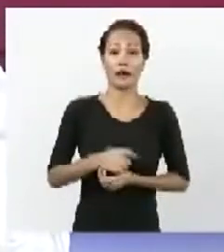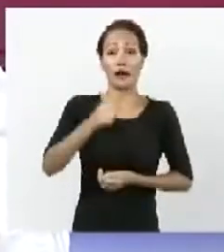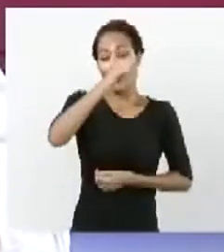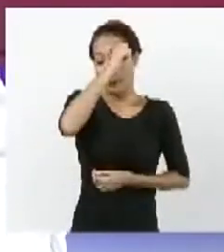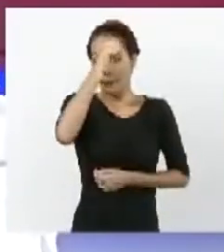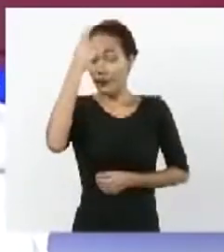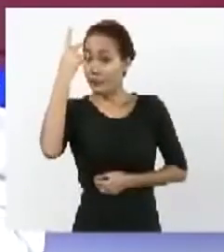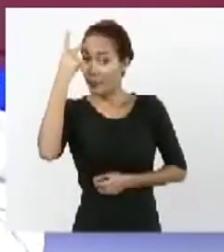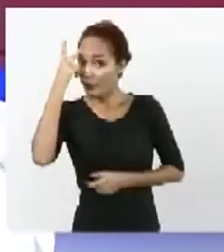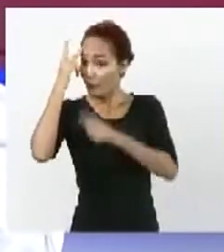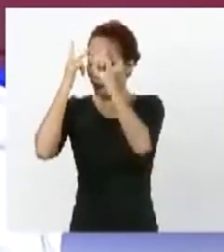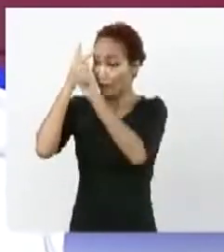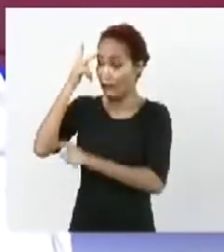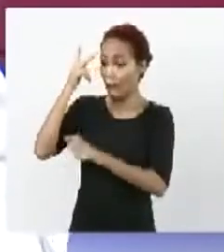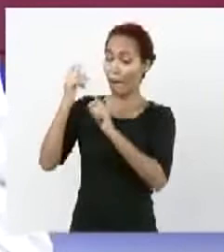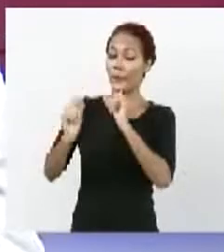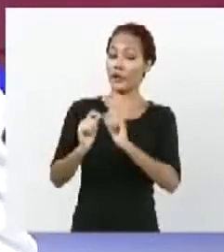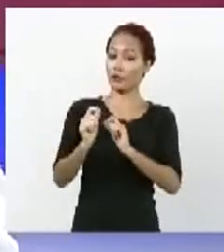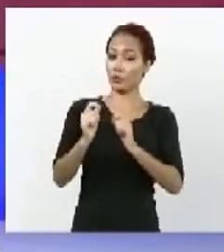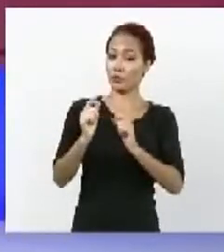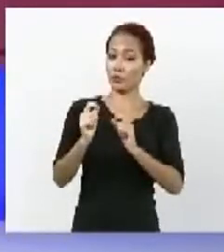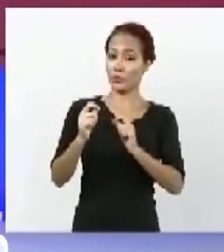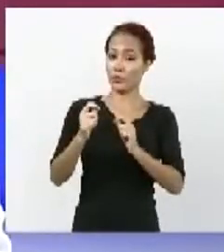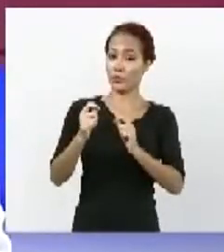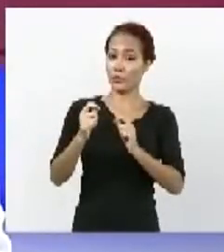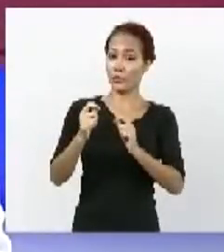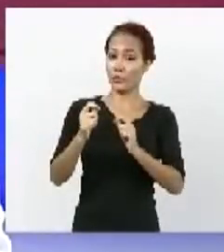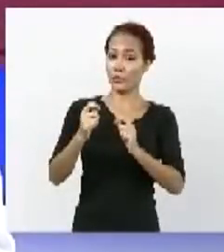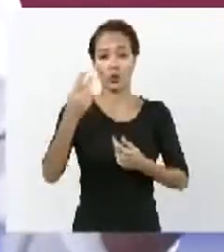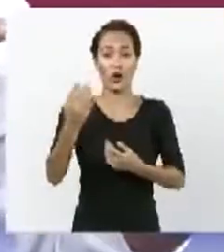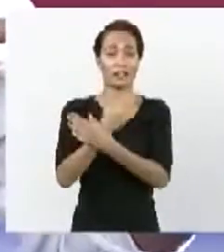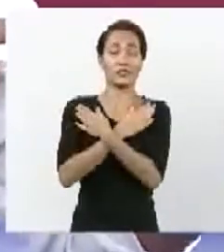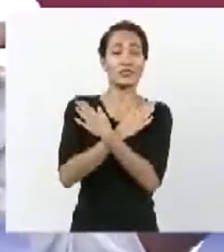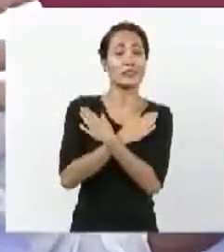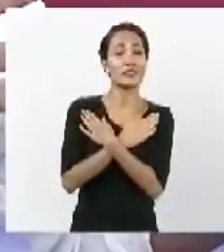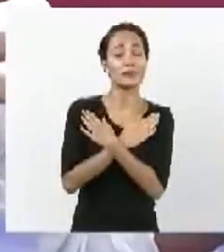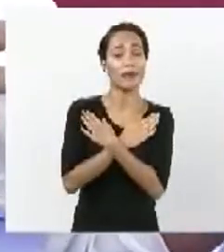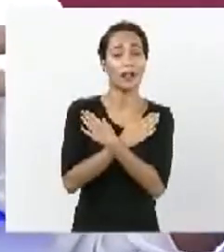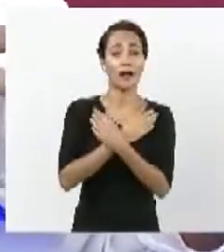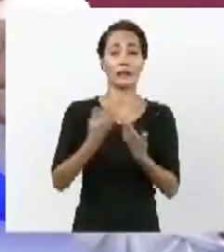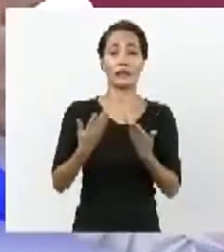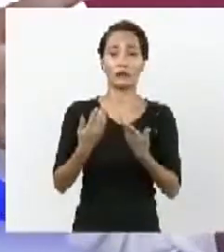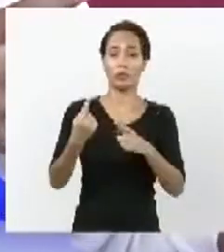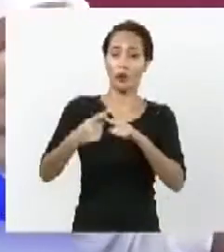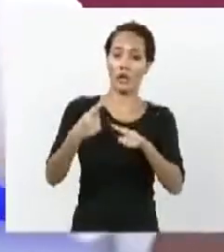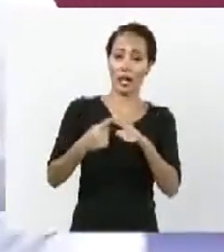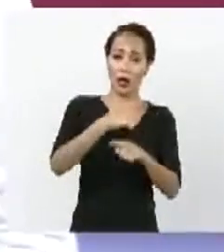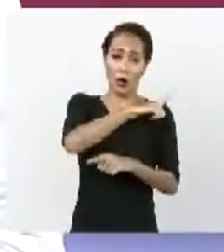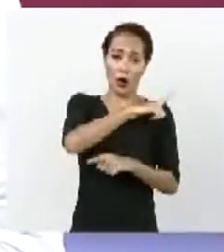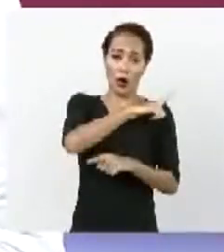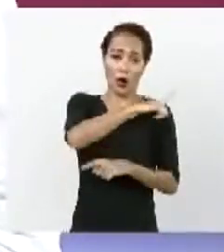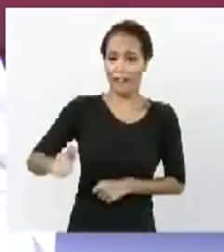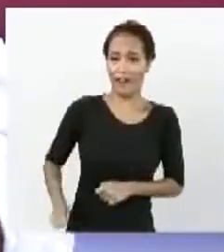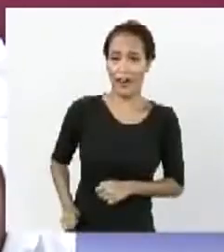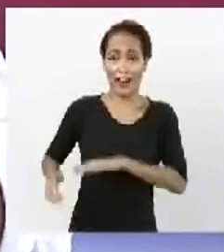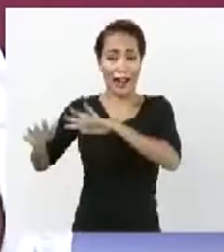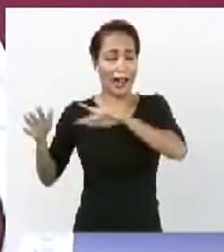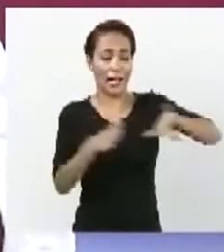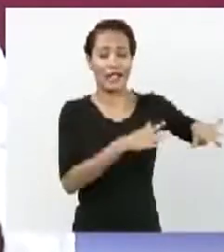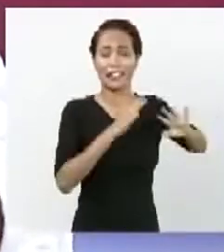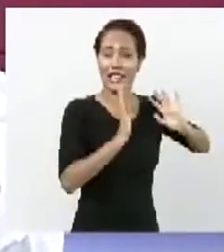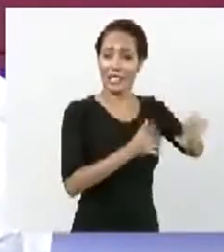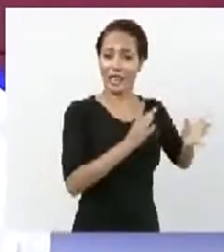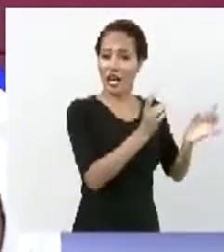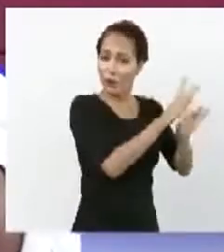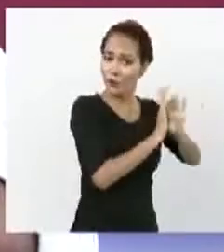sim, num país onde a gente tem 12 milhões de desempregados, trazidos por um governo que passou, graças a Deus, aí, ele deveria